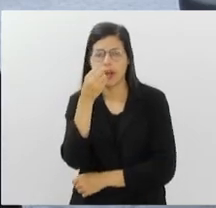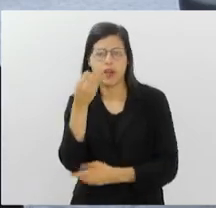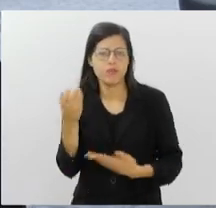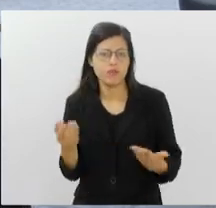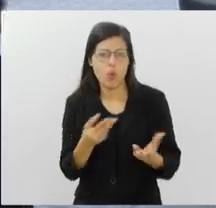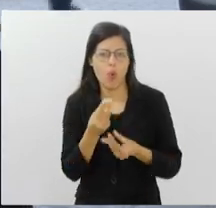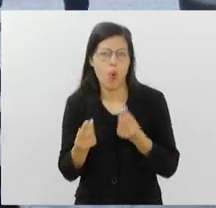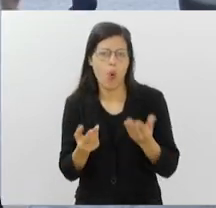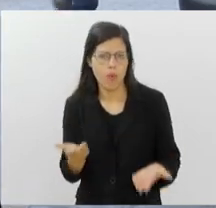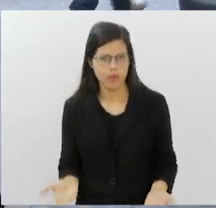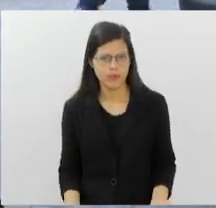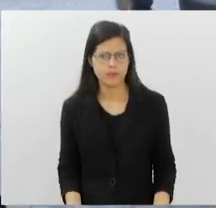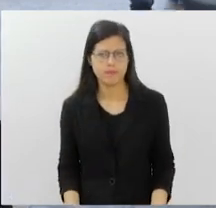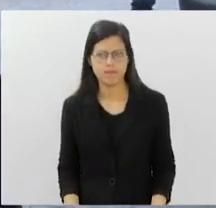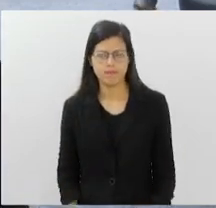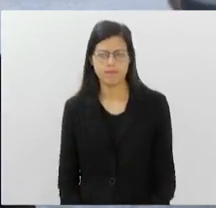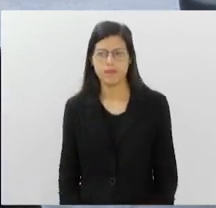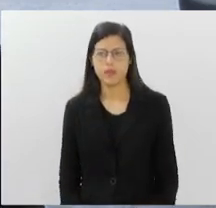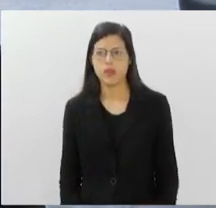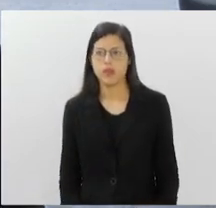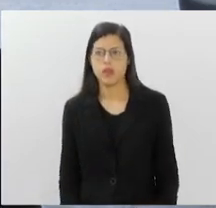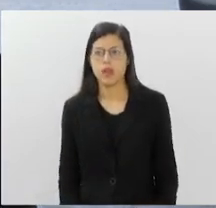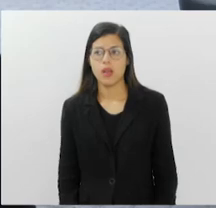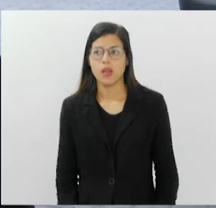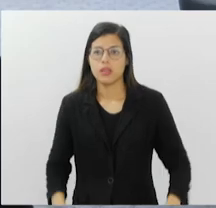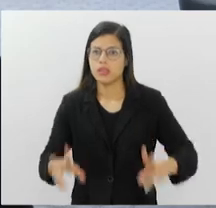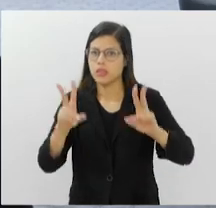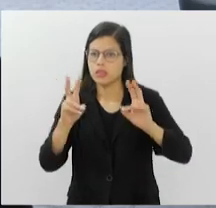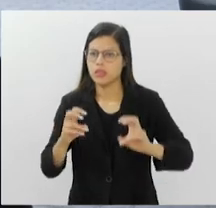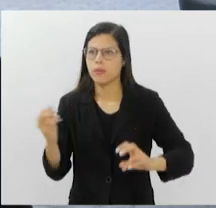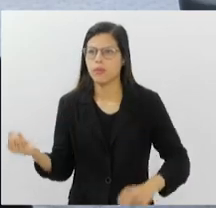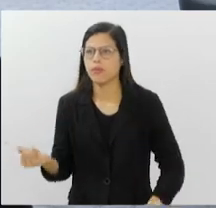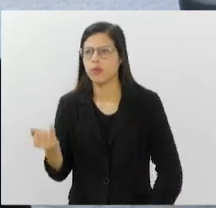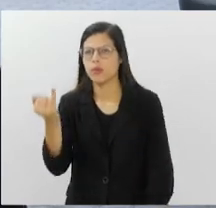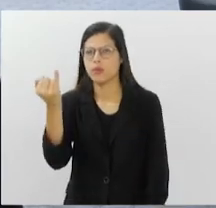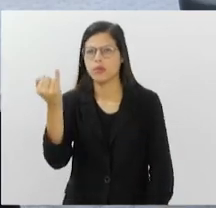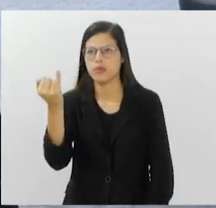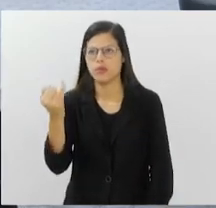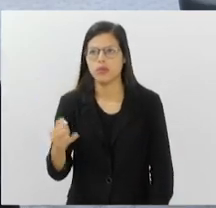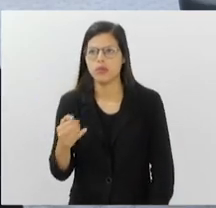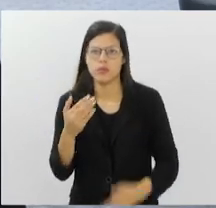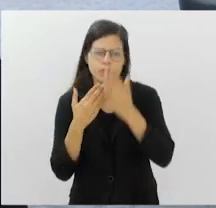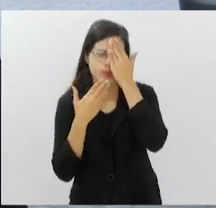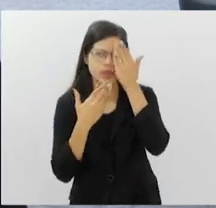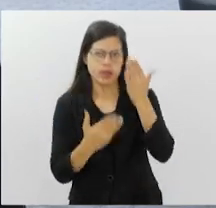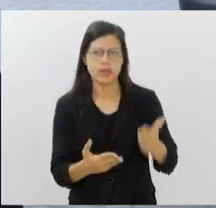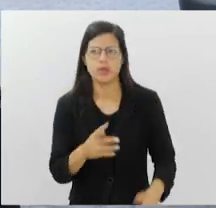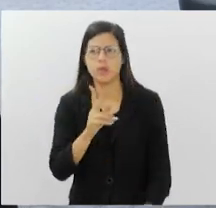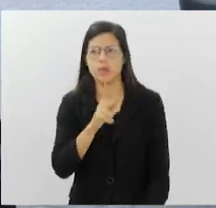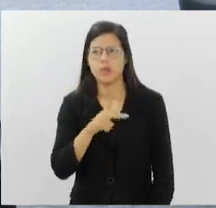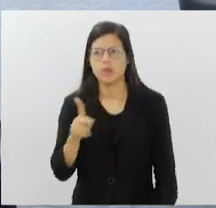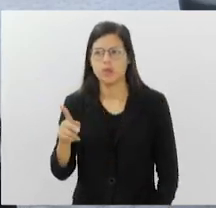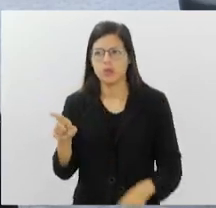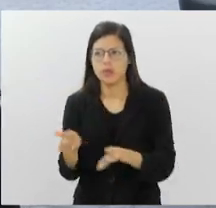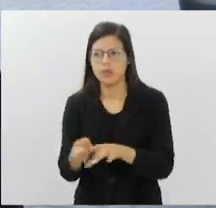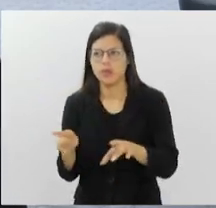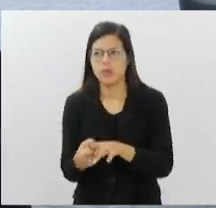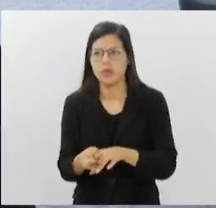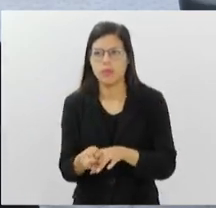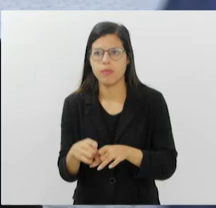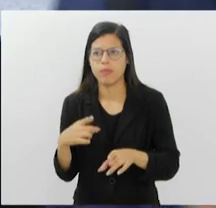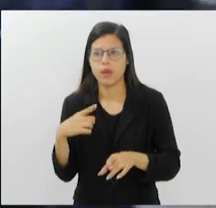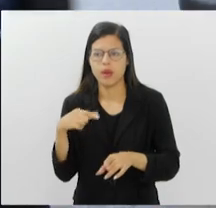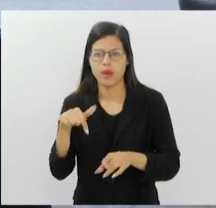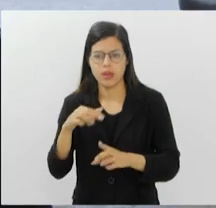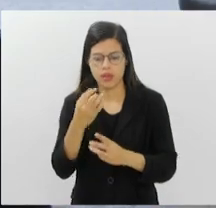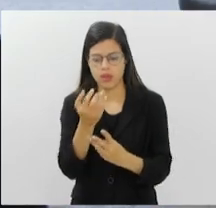Então, trazer esse tema para cá é de extrema importância. Muito obrigado. E, professor, o senhor também está colocando à disposição na